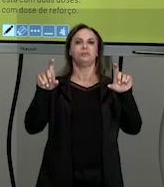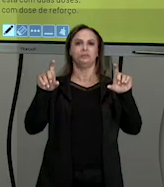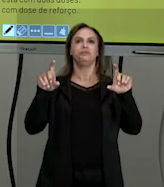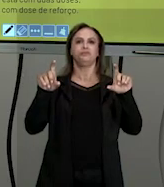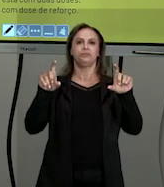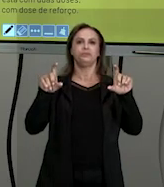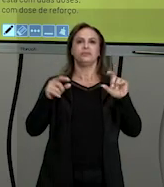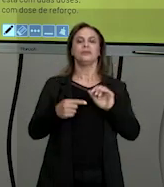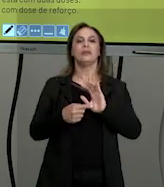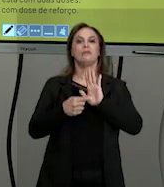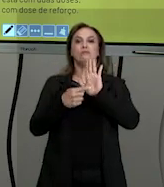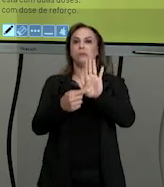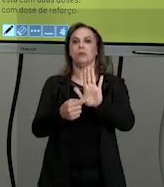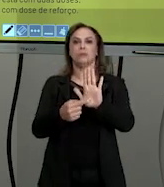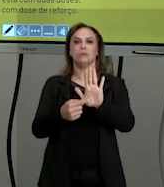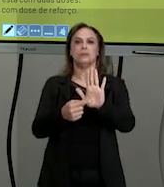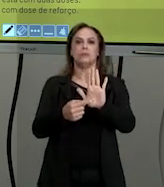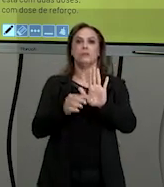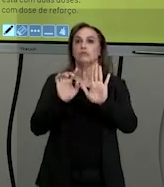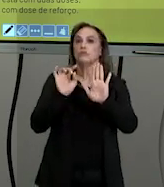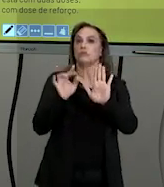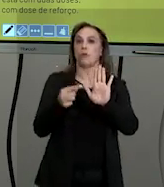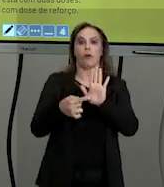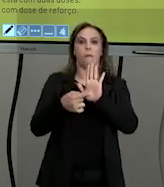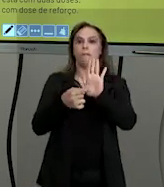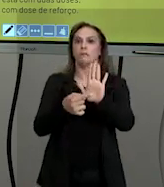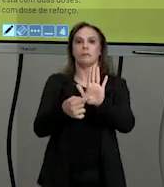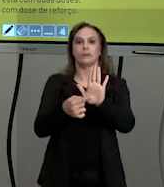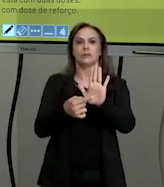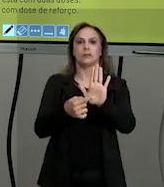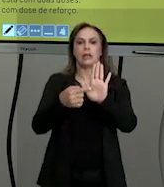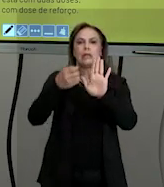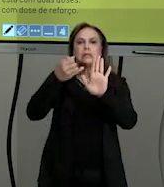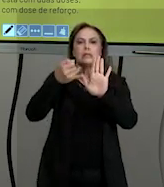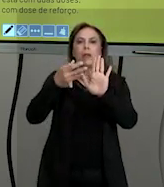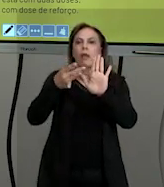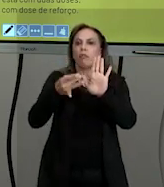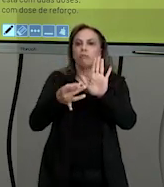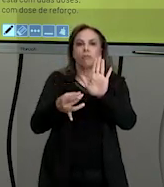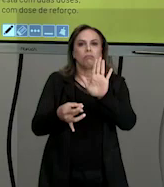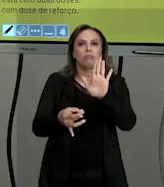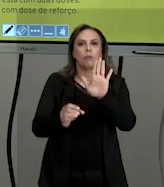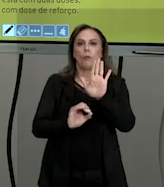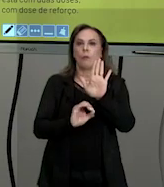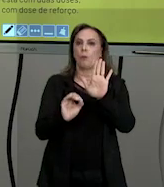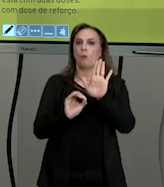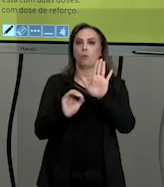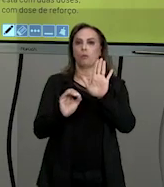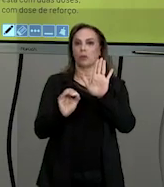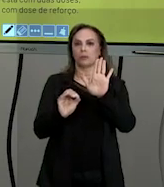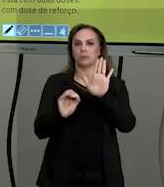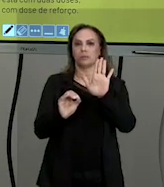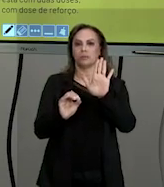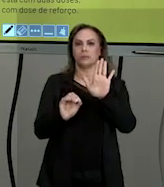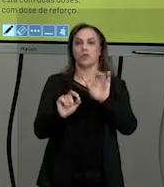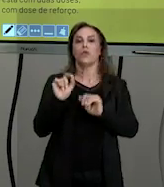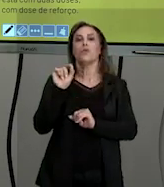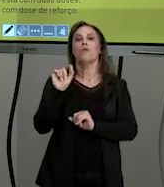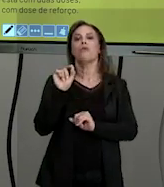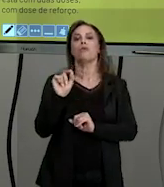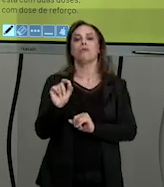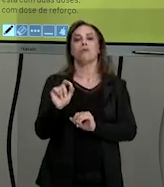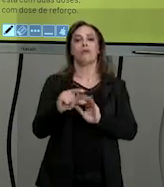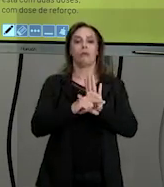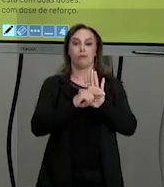Ou seja, não vai além, não explora a situação. E aí, o que os autores estão mostrando para a gente? Que